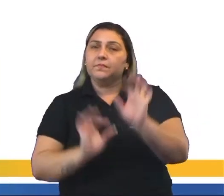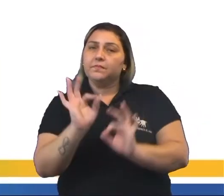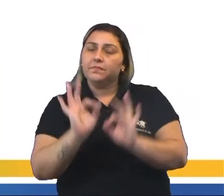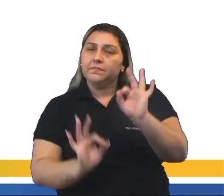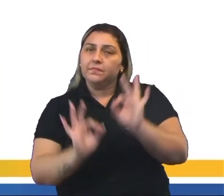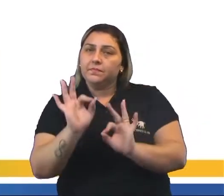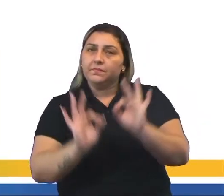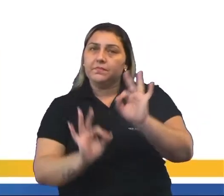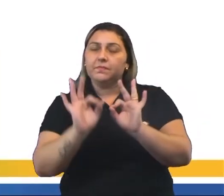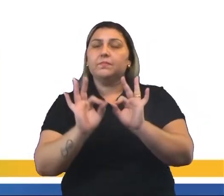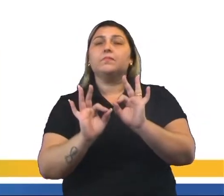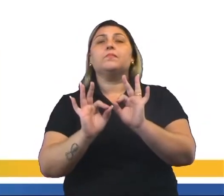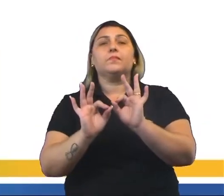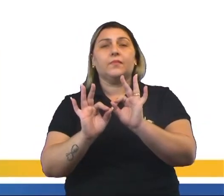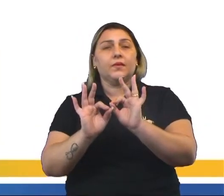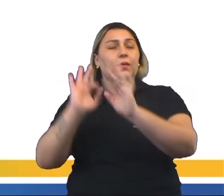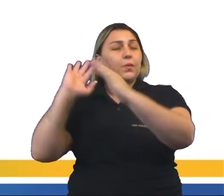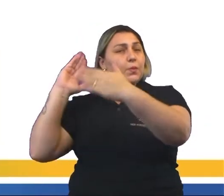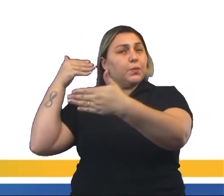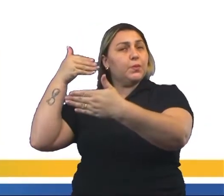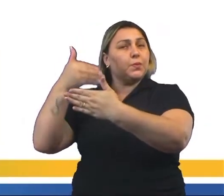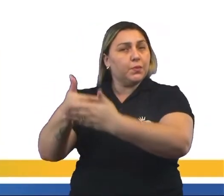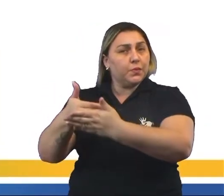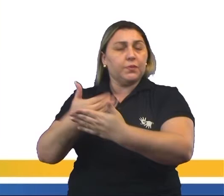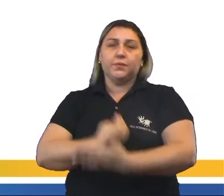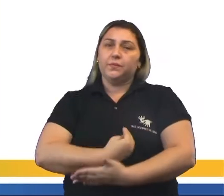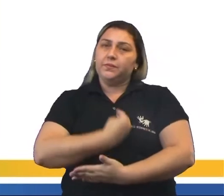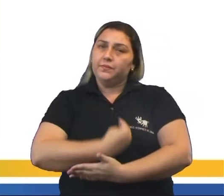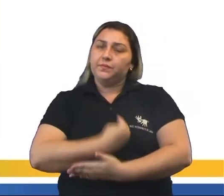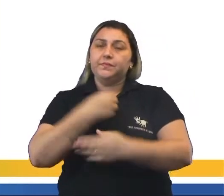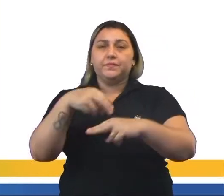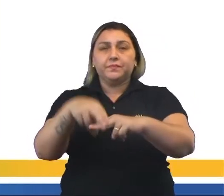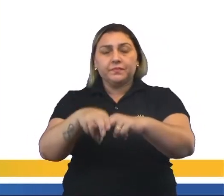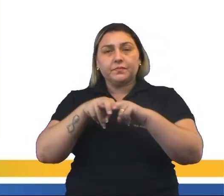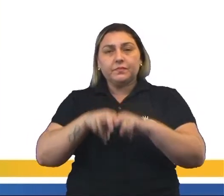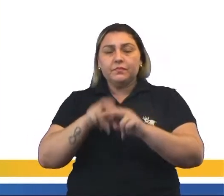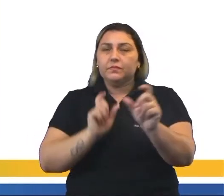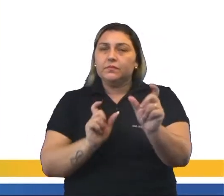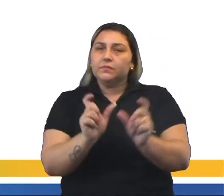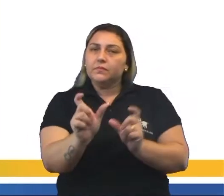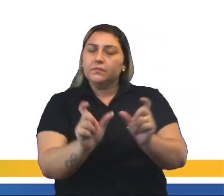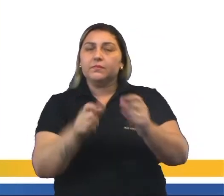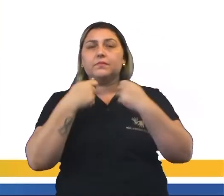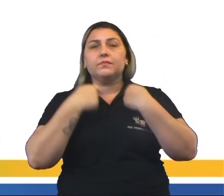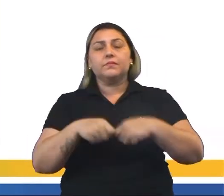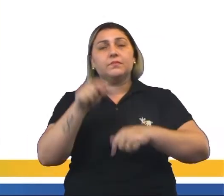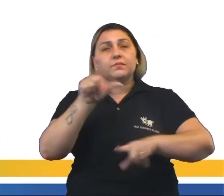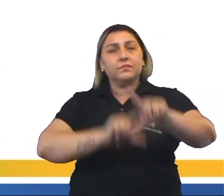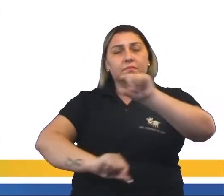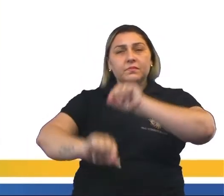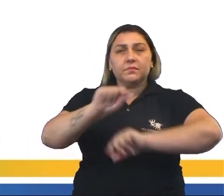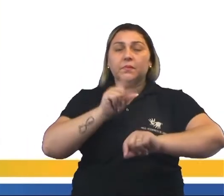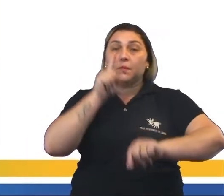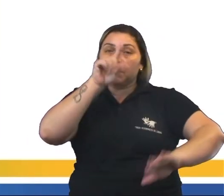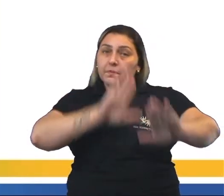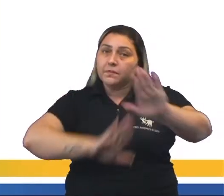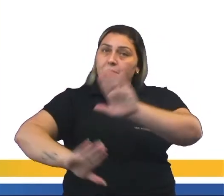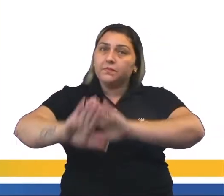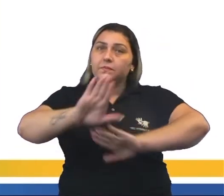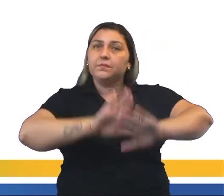para rememorar o passado vivido. Por isso, as palavras devem ser escolhidas com